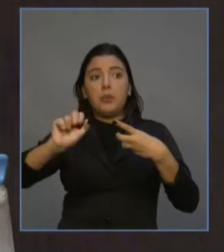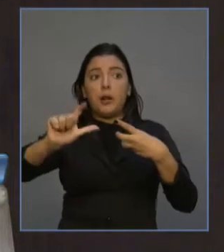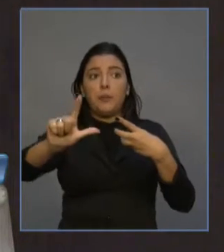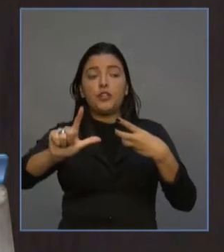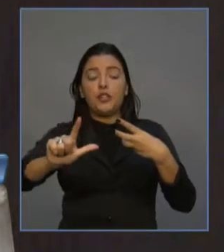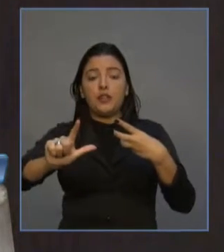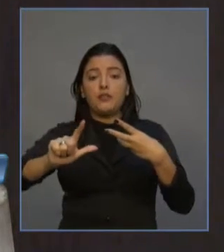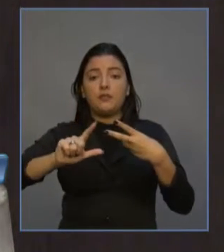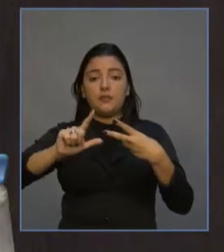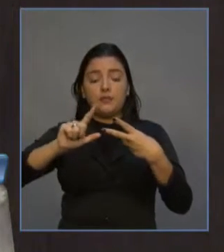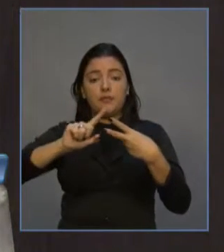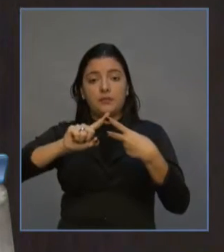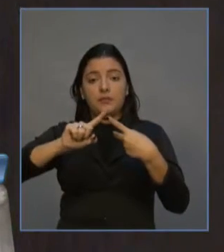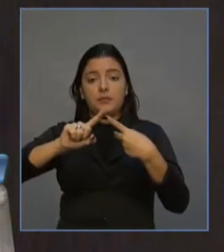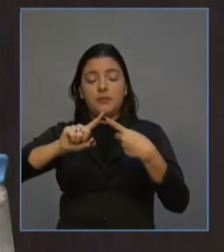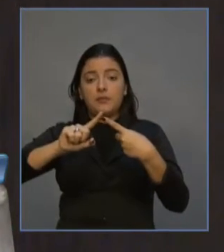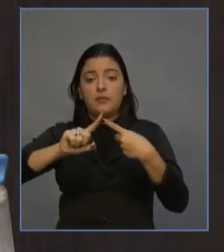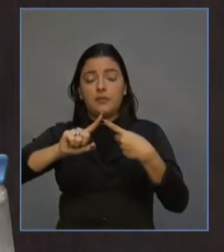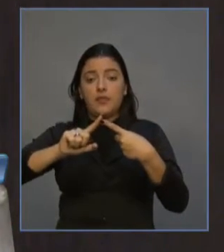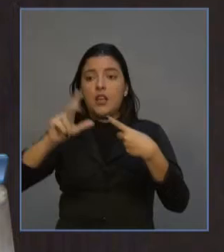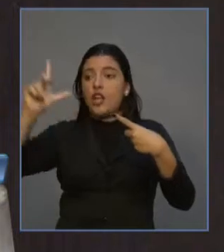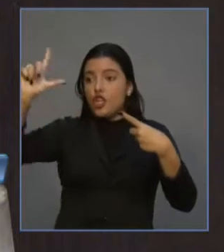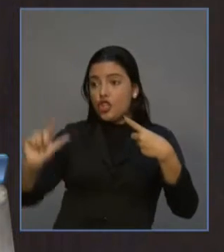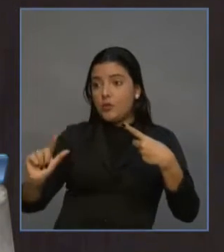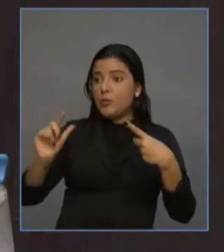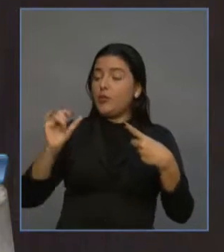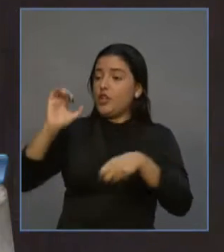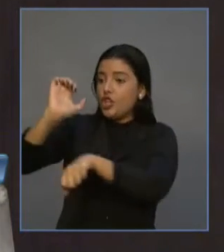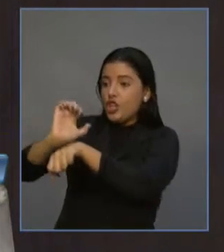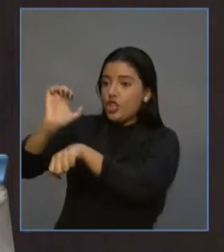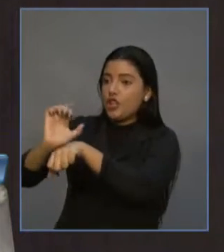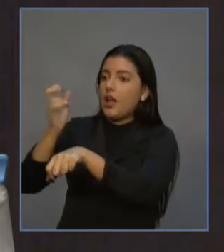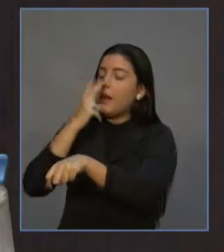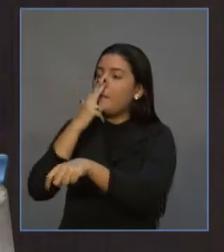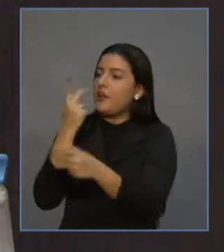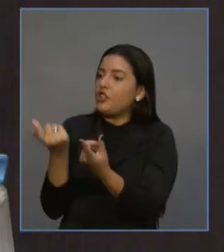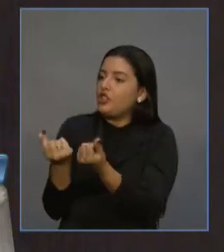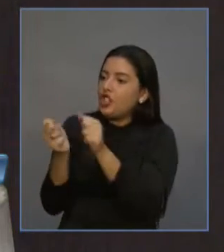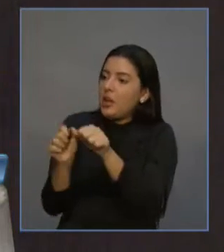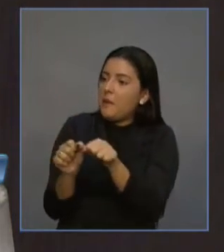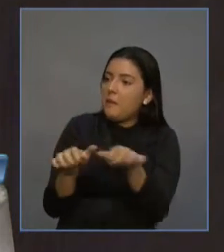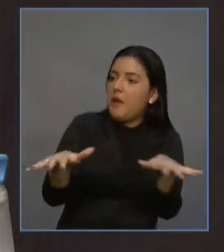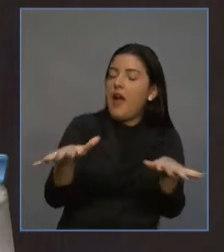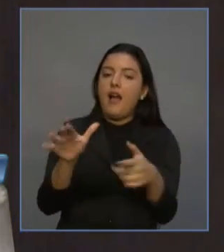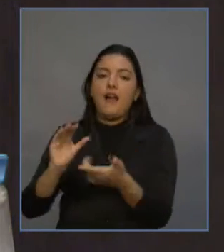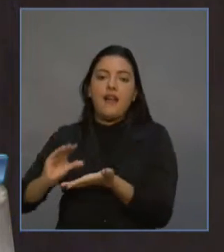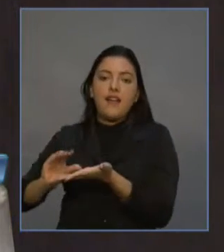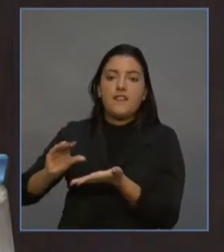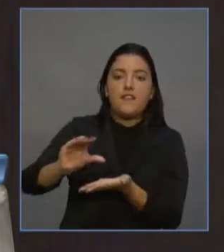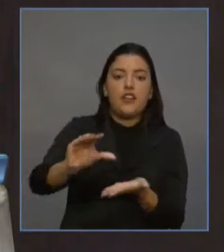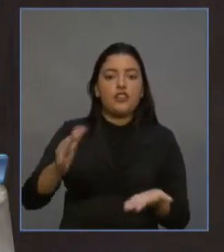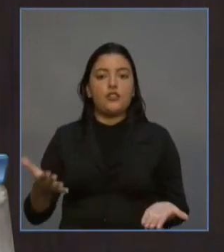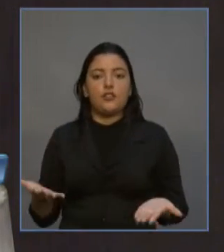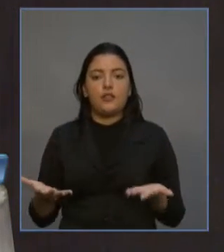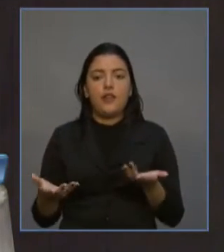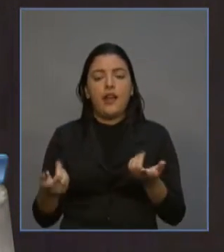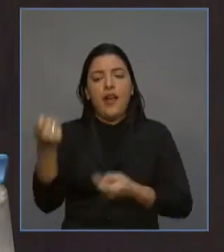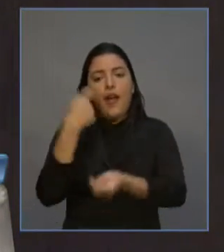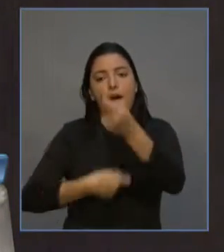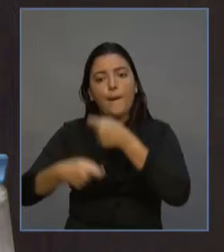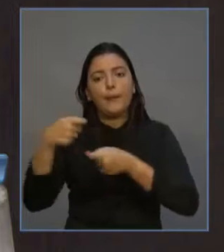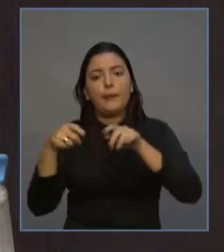ou seja, a redução da capacidade do Estado de alocar recursos, de fazer investimento público, de regular a